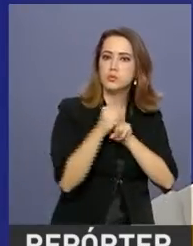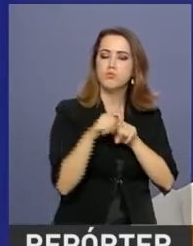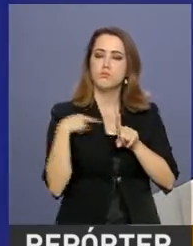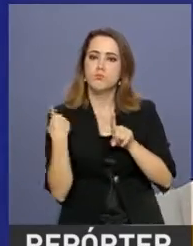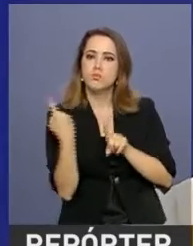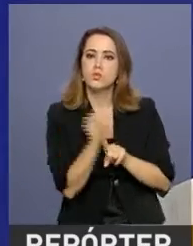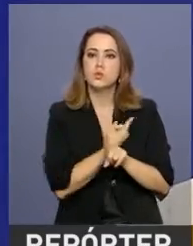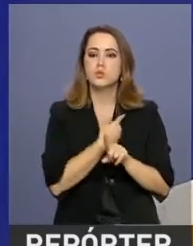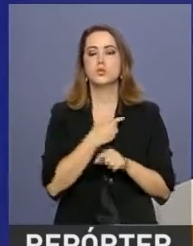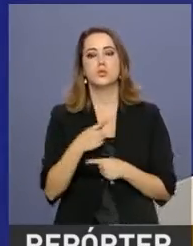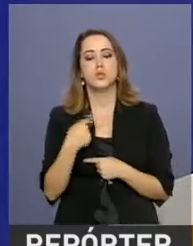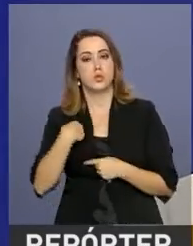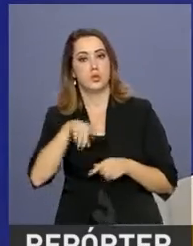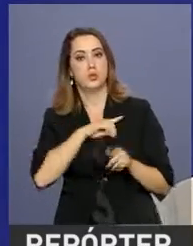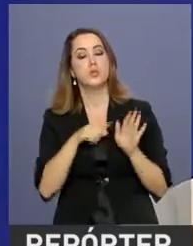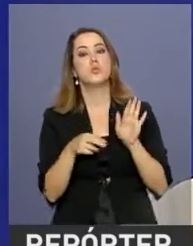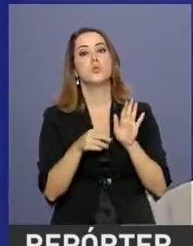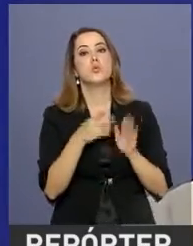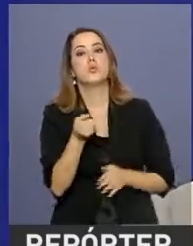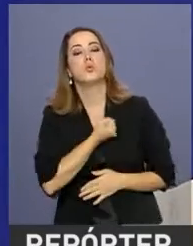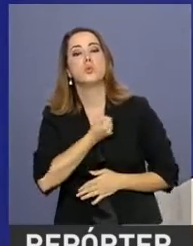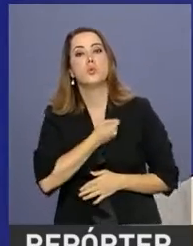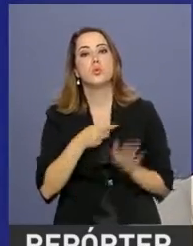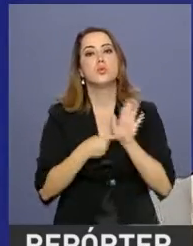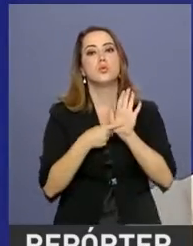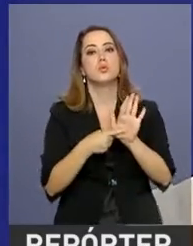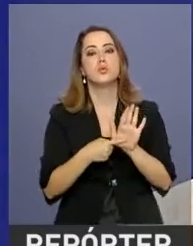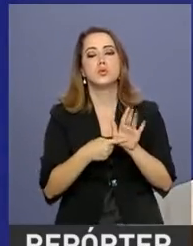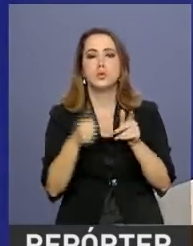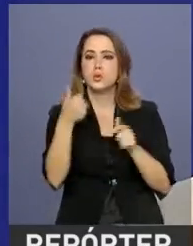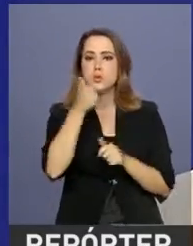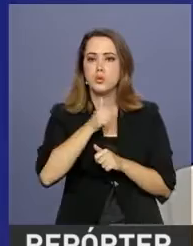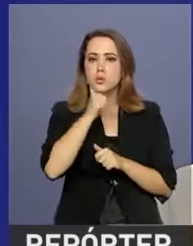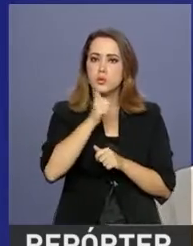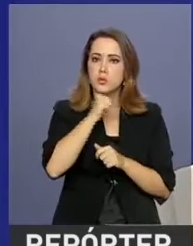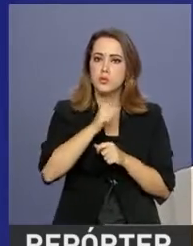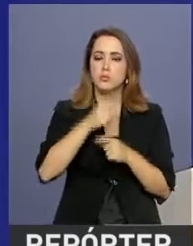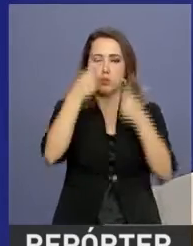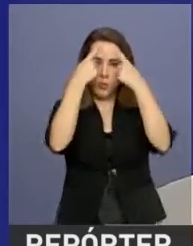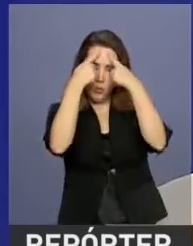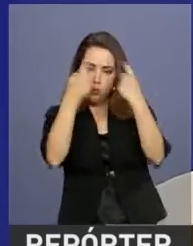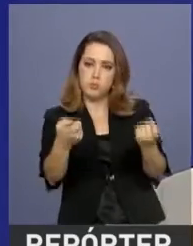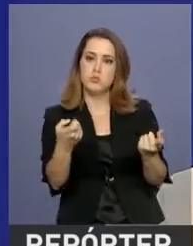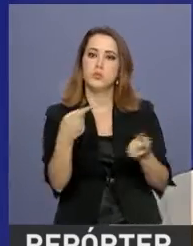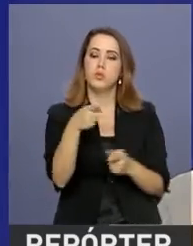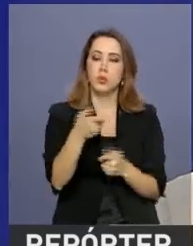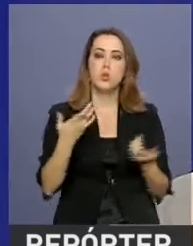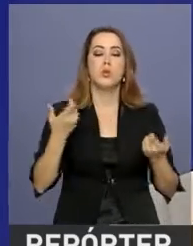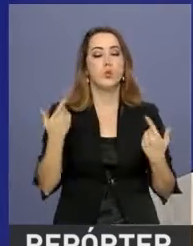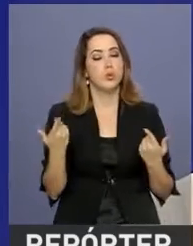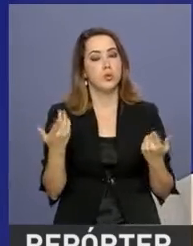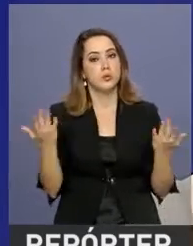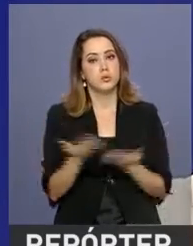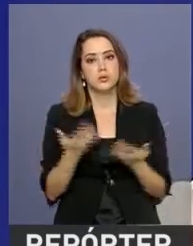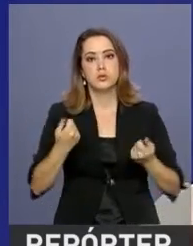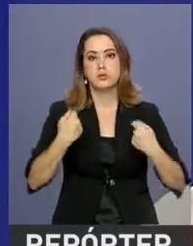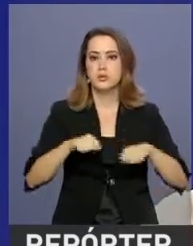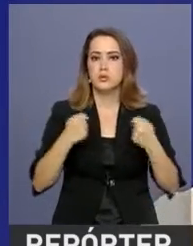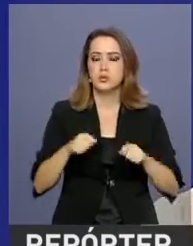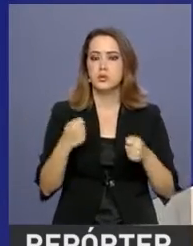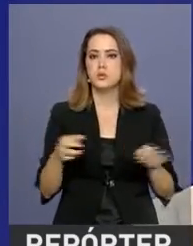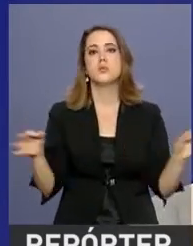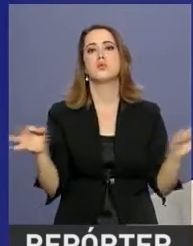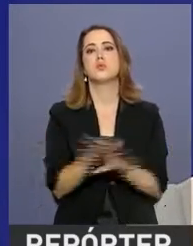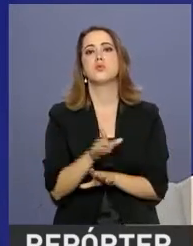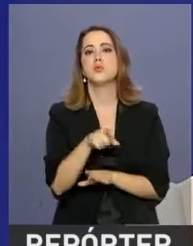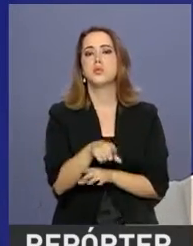que as mulheres estão sendo violentada mas nós precisamos agora romper com esse ciclo acabar com essa questão de que a questão de que a